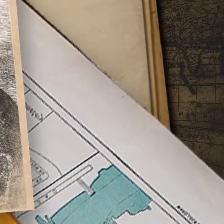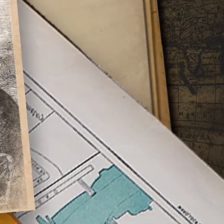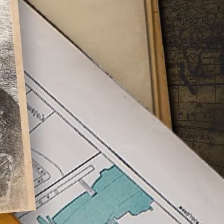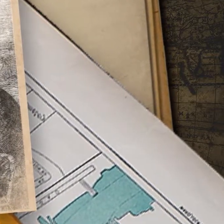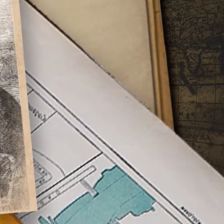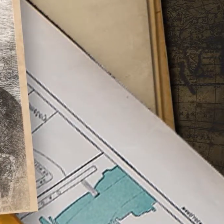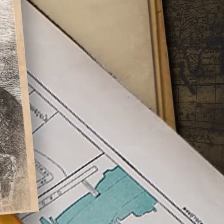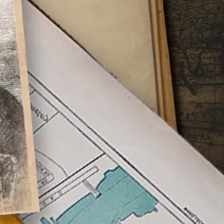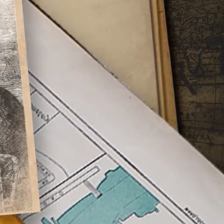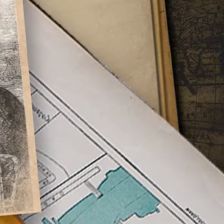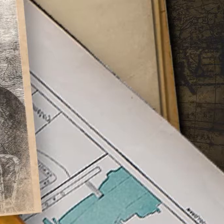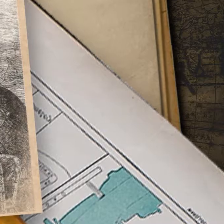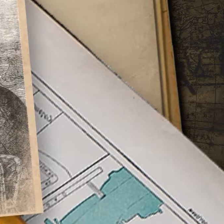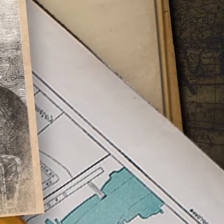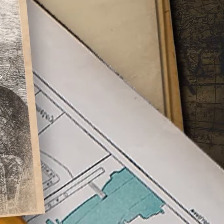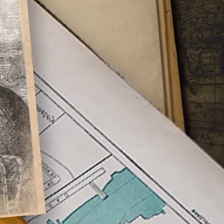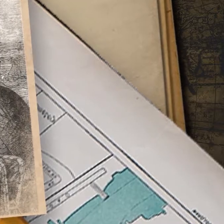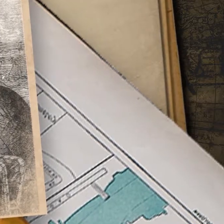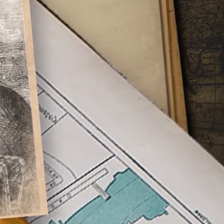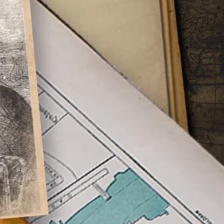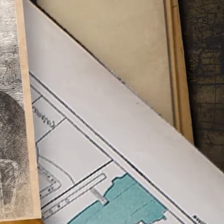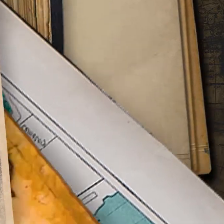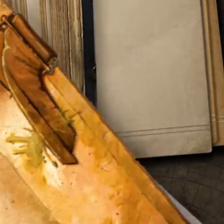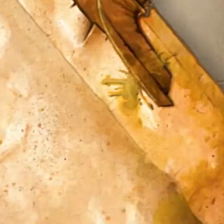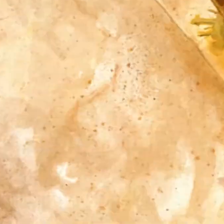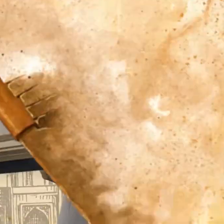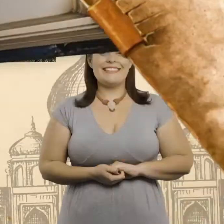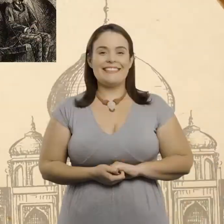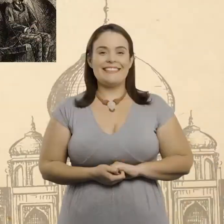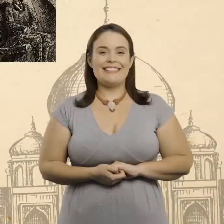que descem ao lado esquerdo de que une.